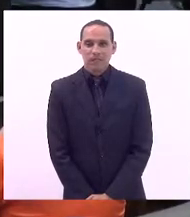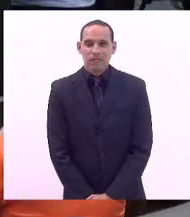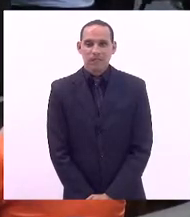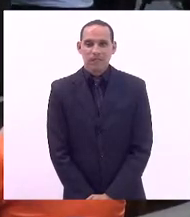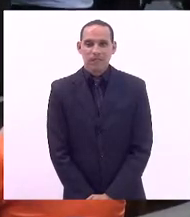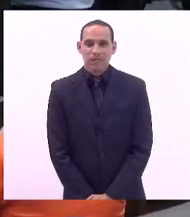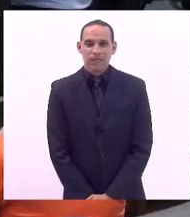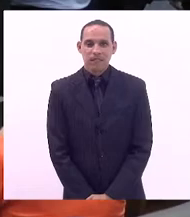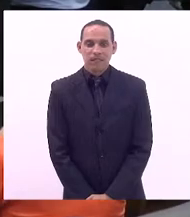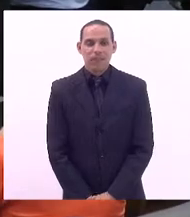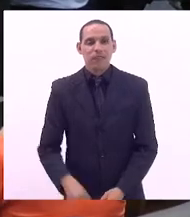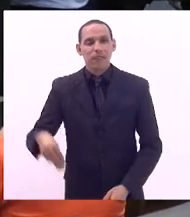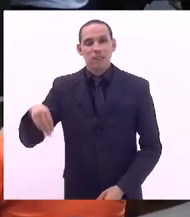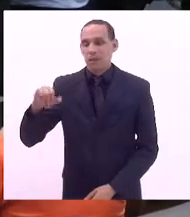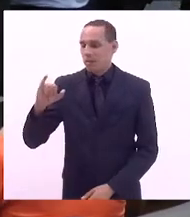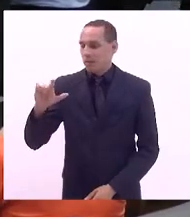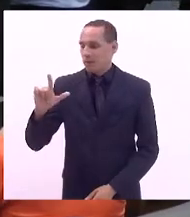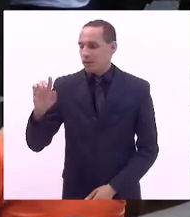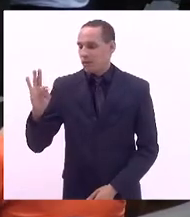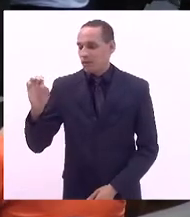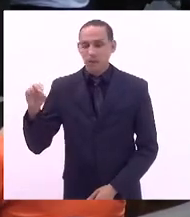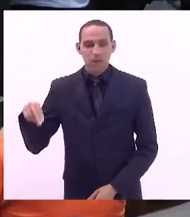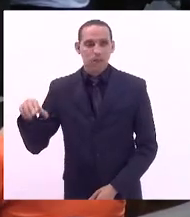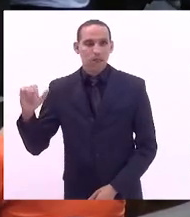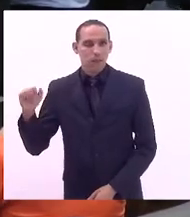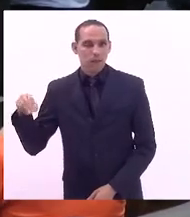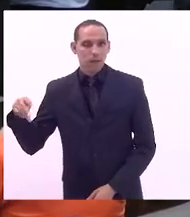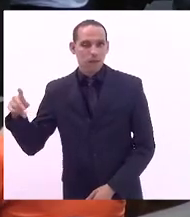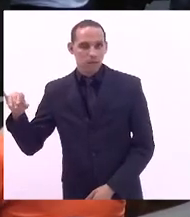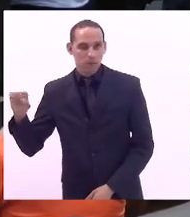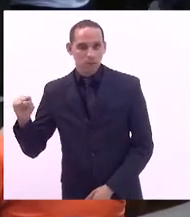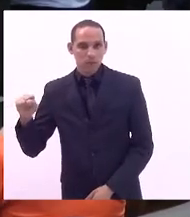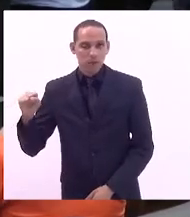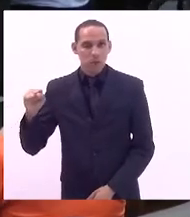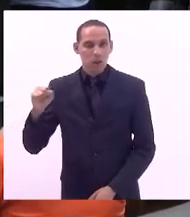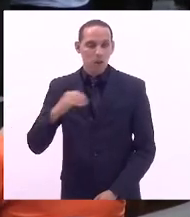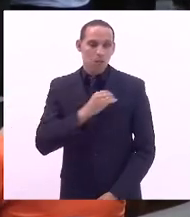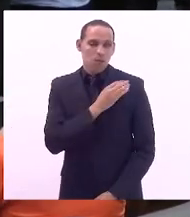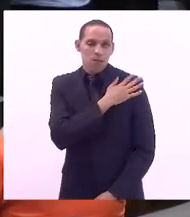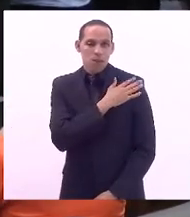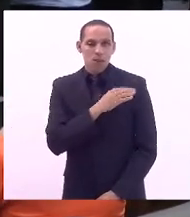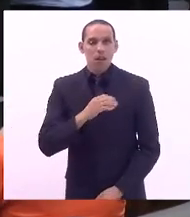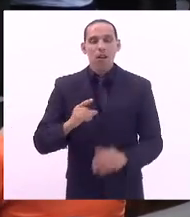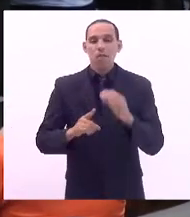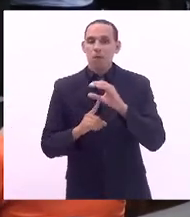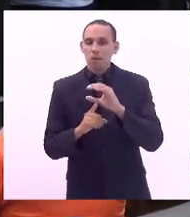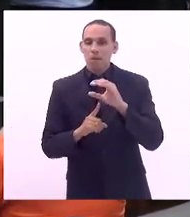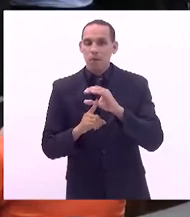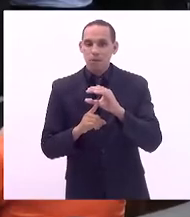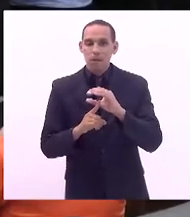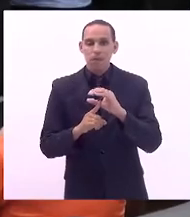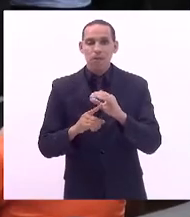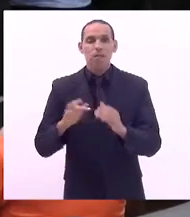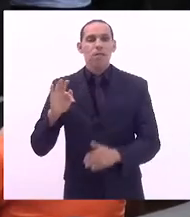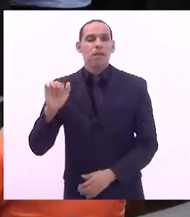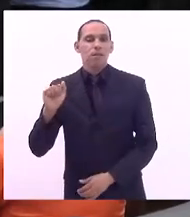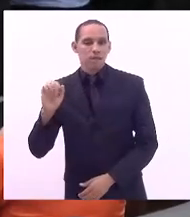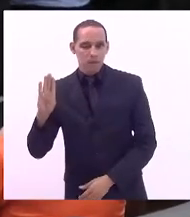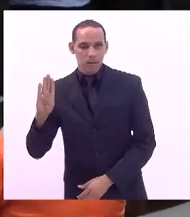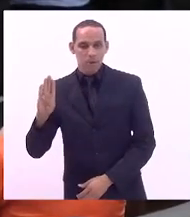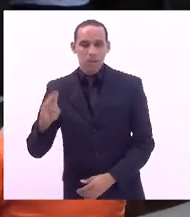o senhor Milton Campos Coronel Capelão Capelão da Força Aérea